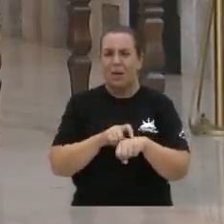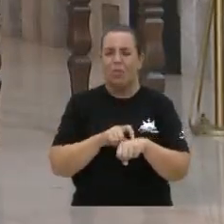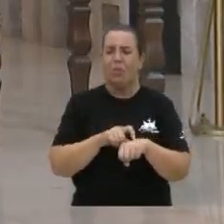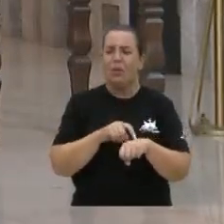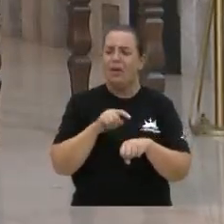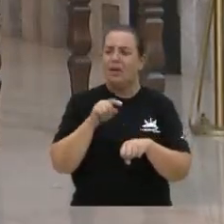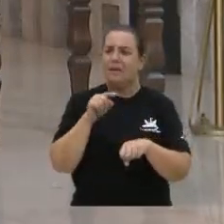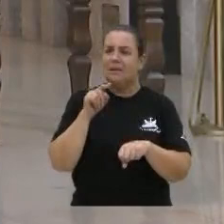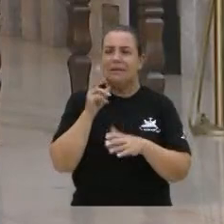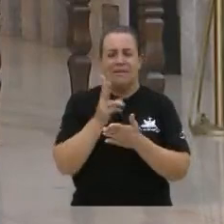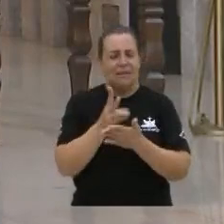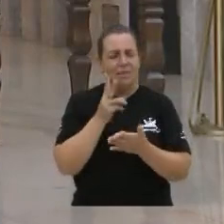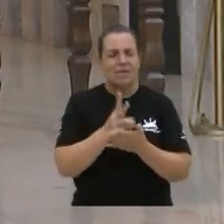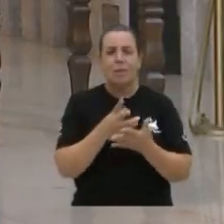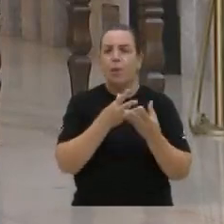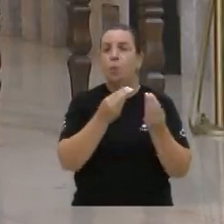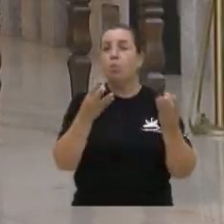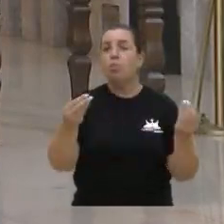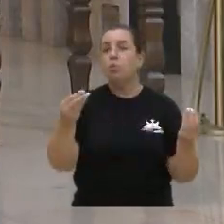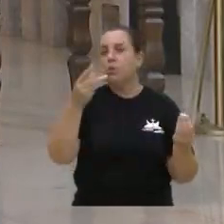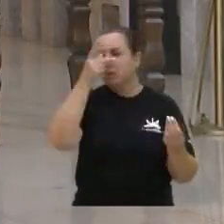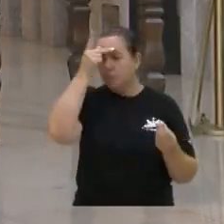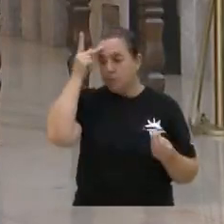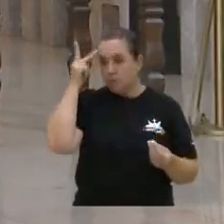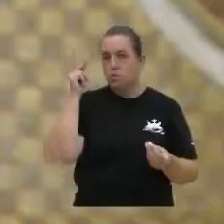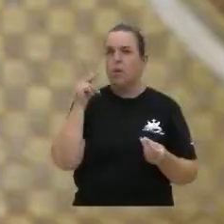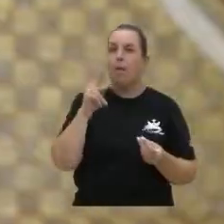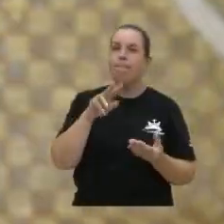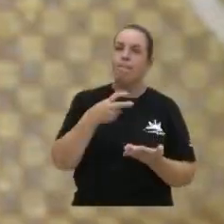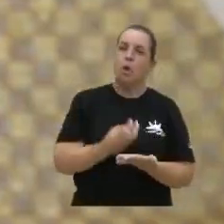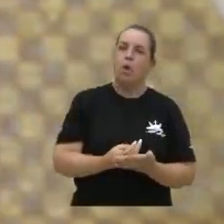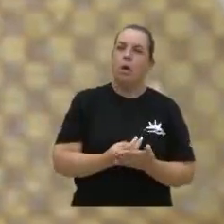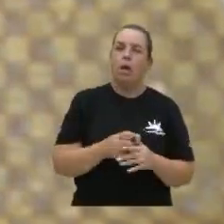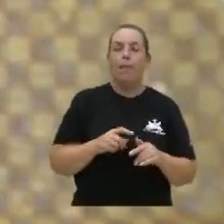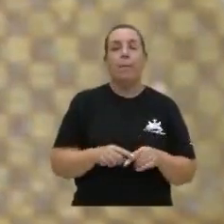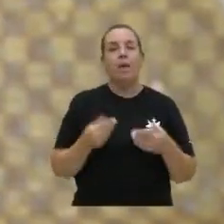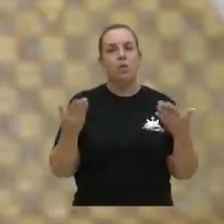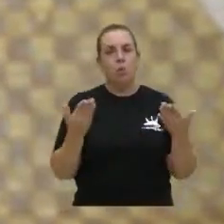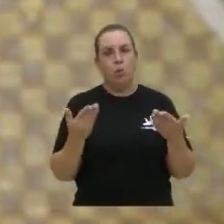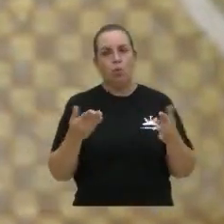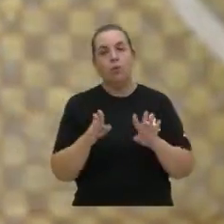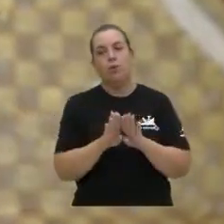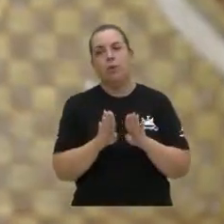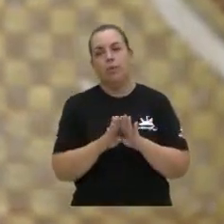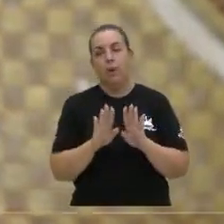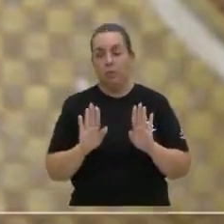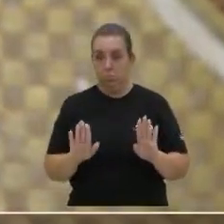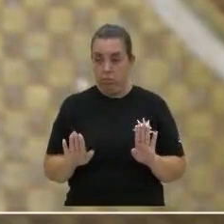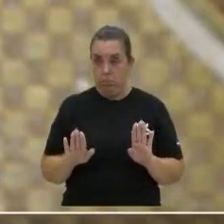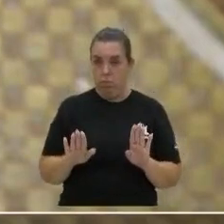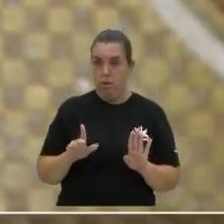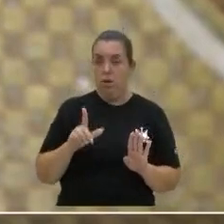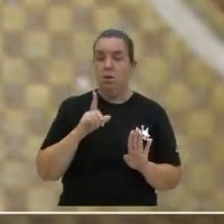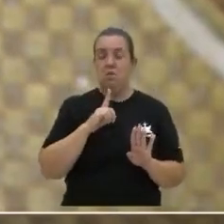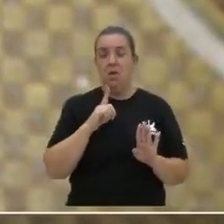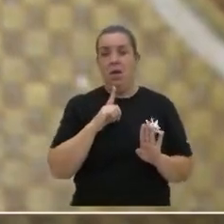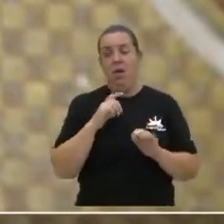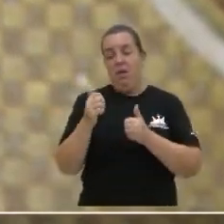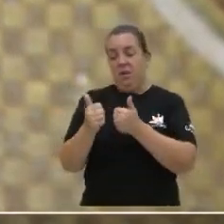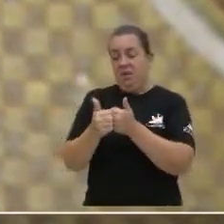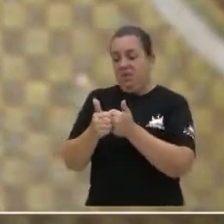brasileiros e pessoas do mundo morrem. Mas alguém que hoje, inclusive, tem perto de